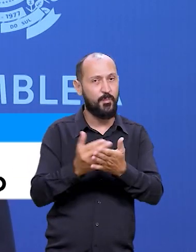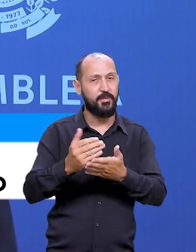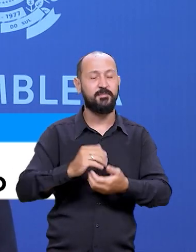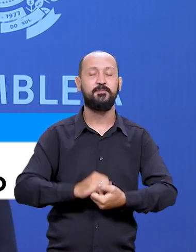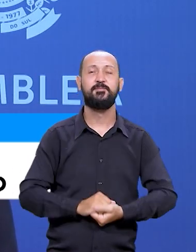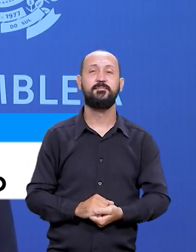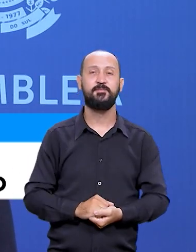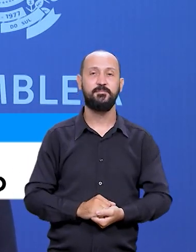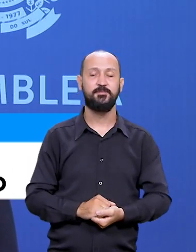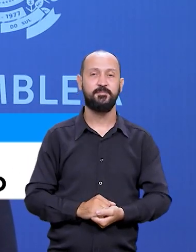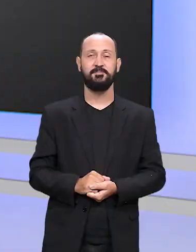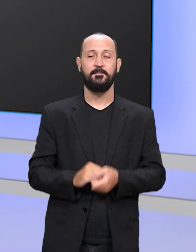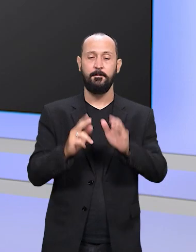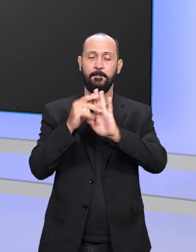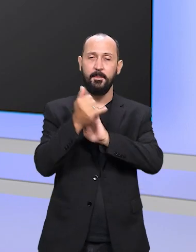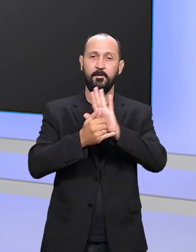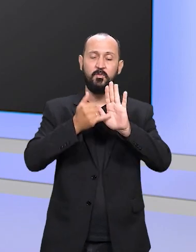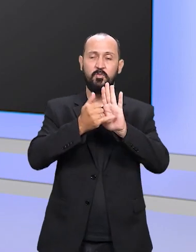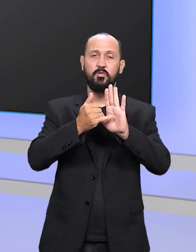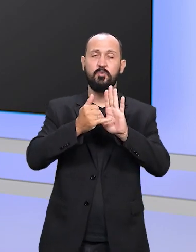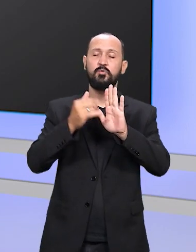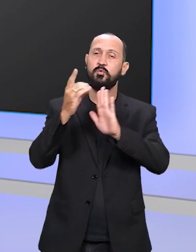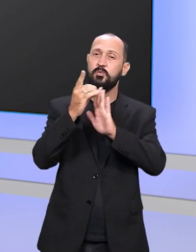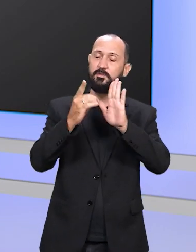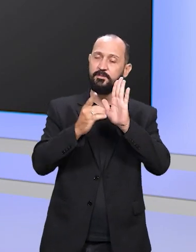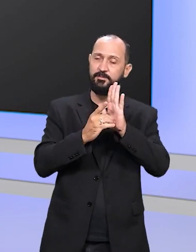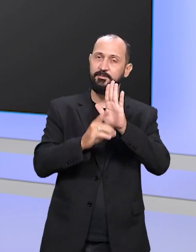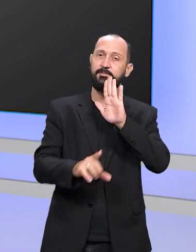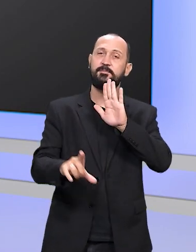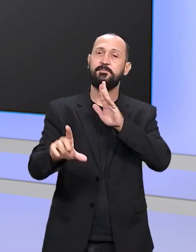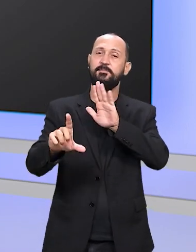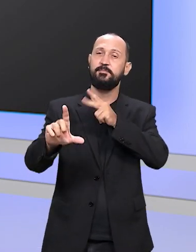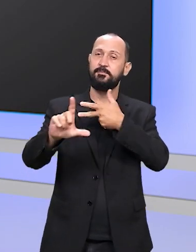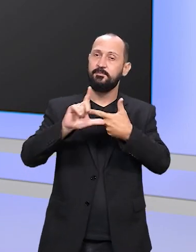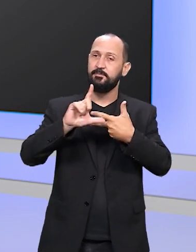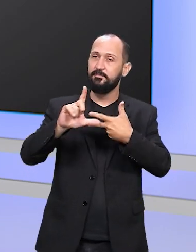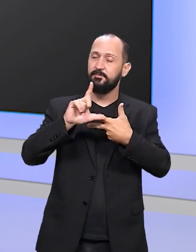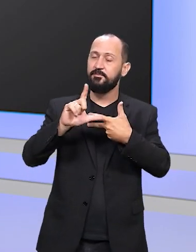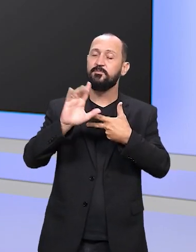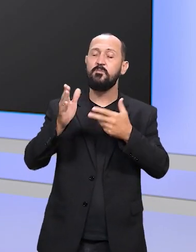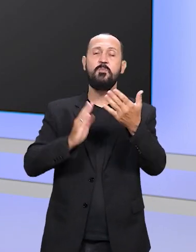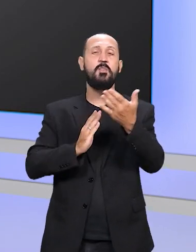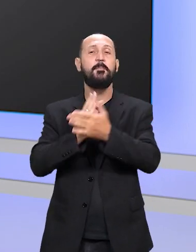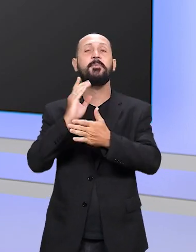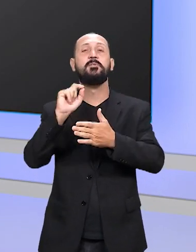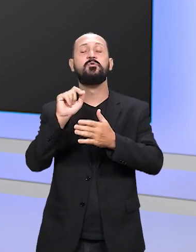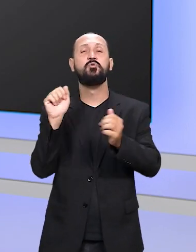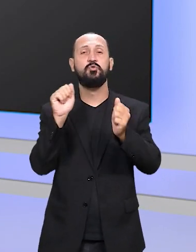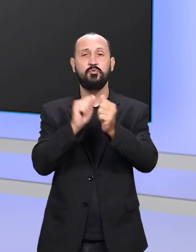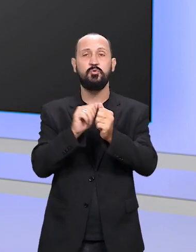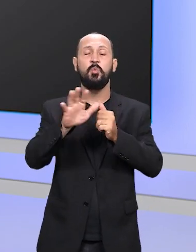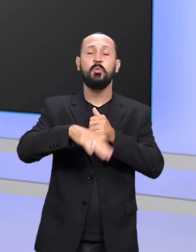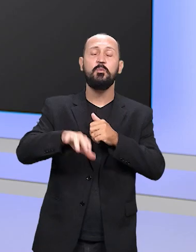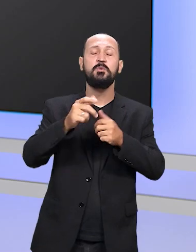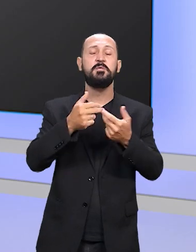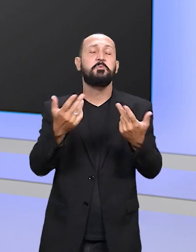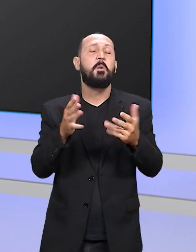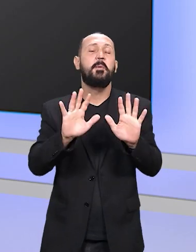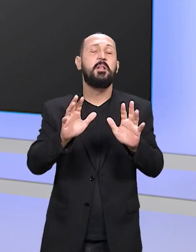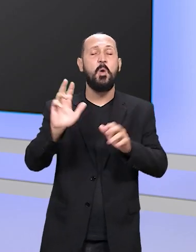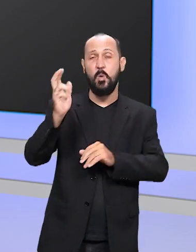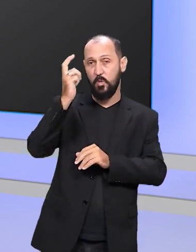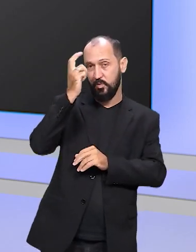ano novo que vai se iniciar. Projeto de decreto legislativo aprovado pelos deputados inclui no rol do